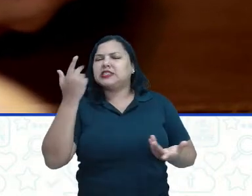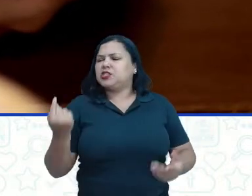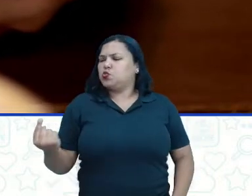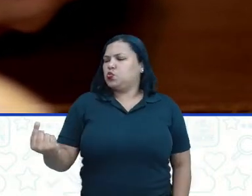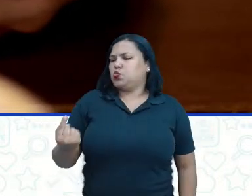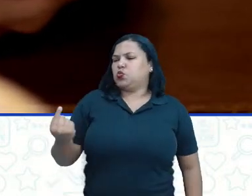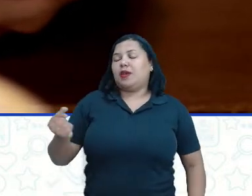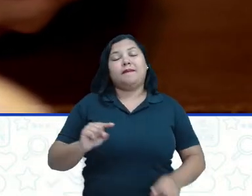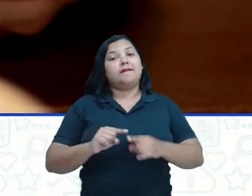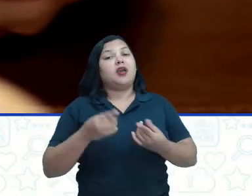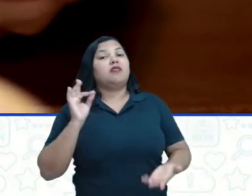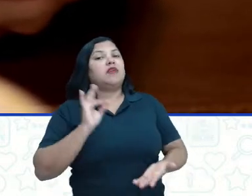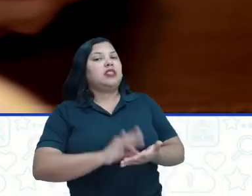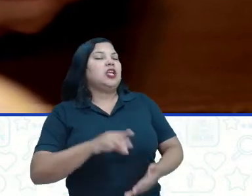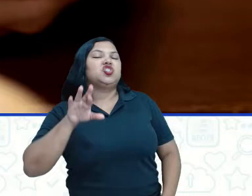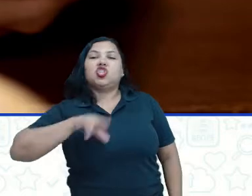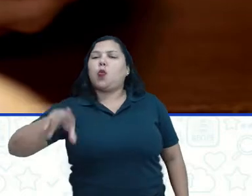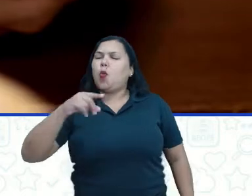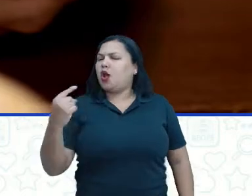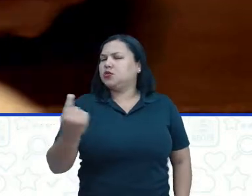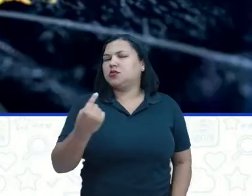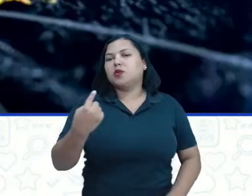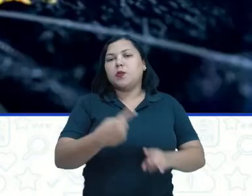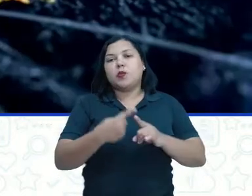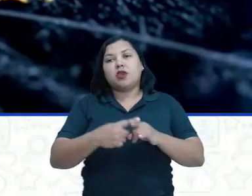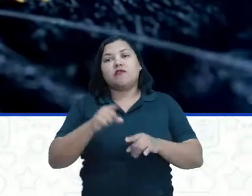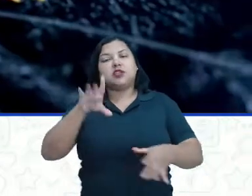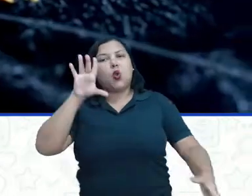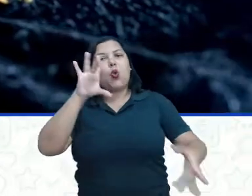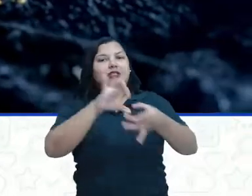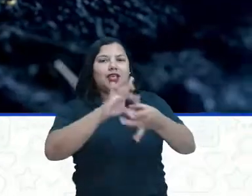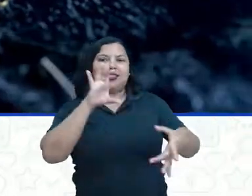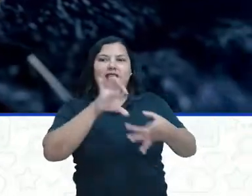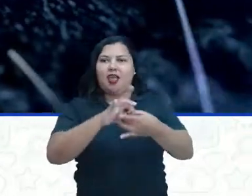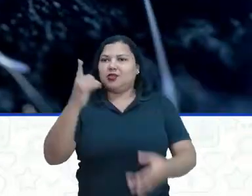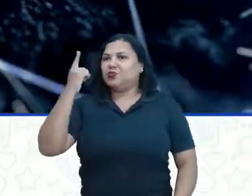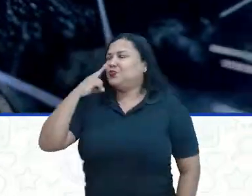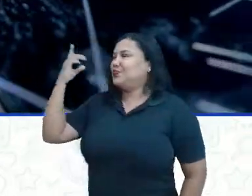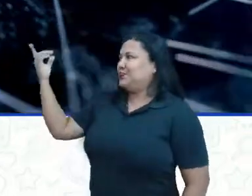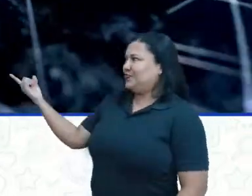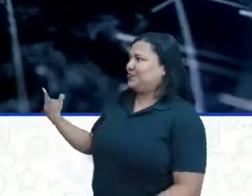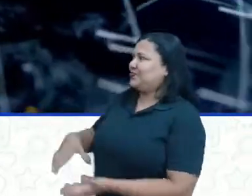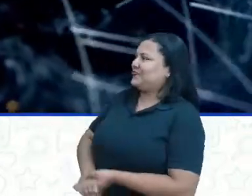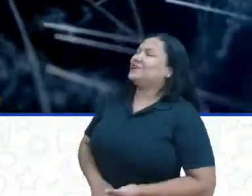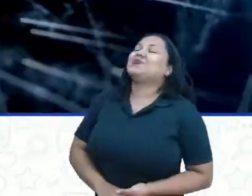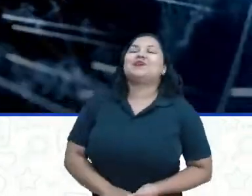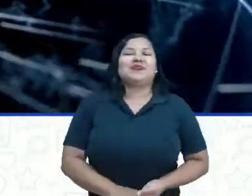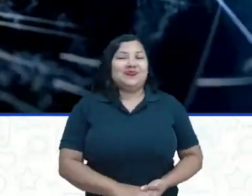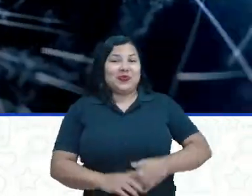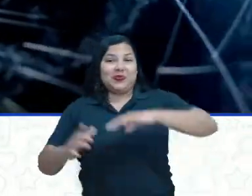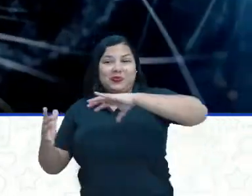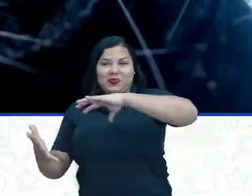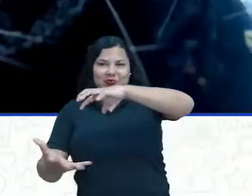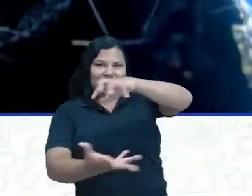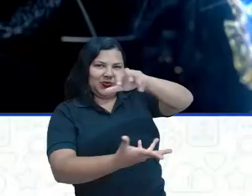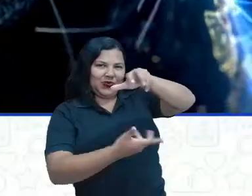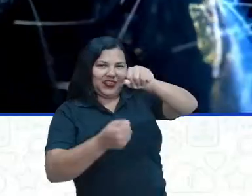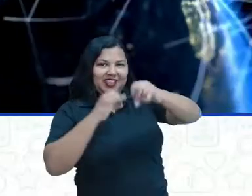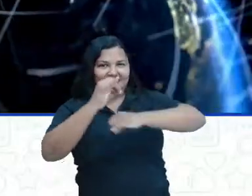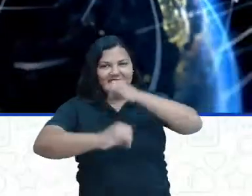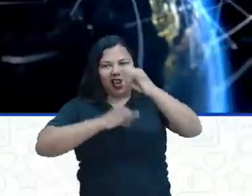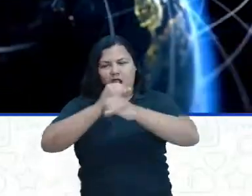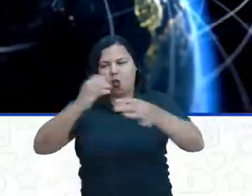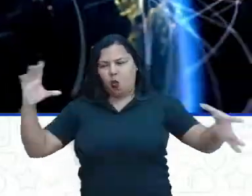solitária, mas na verdade não é exatamente solitário, porque você está conectado com o mundo inteiro através desse